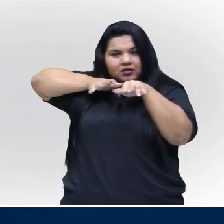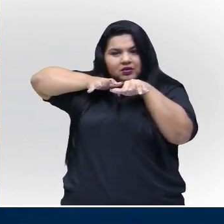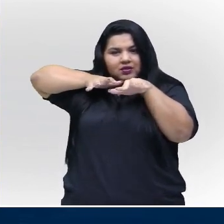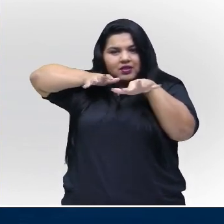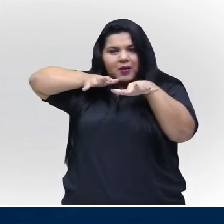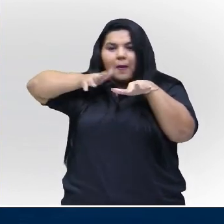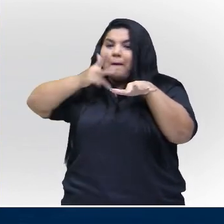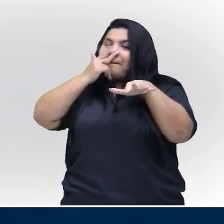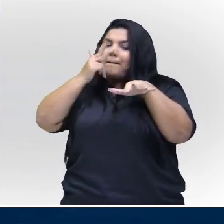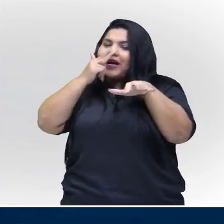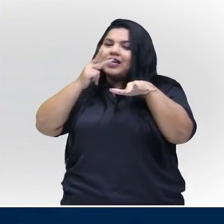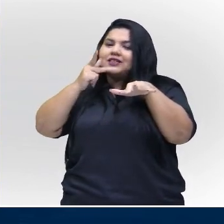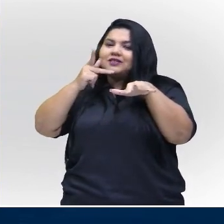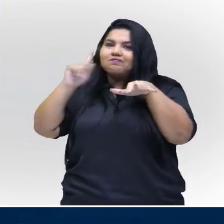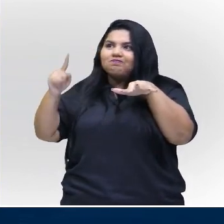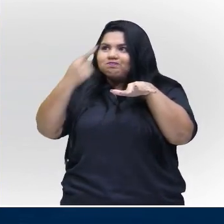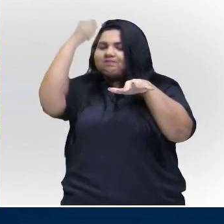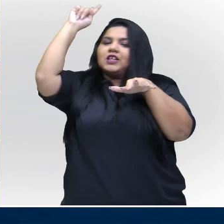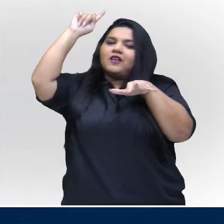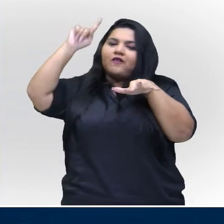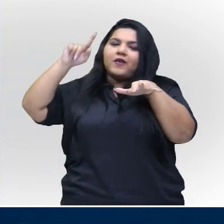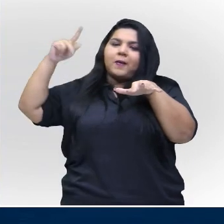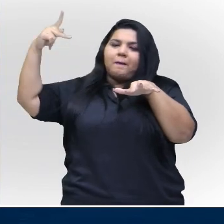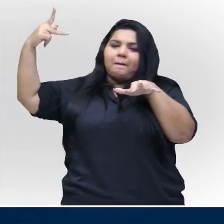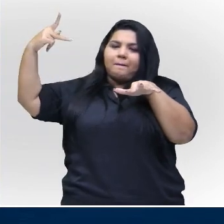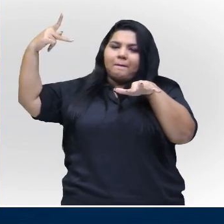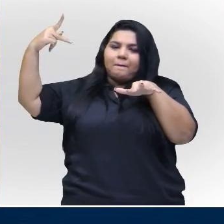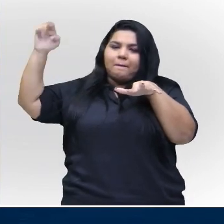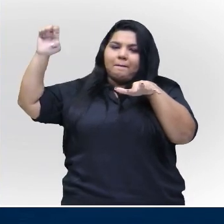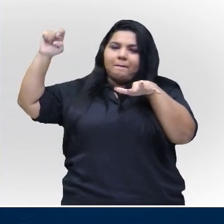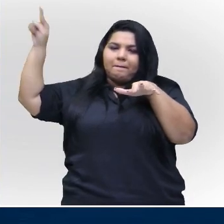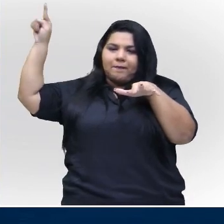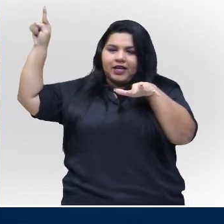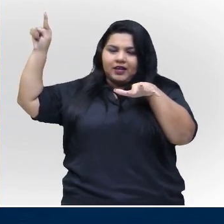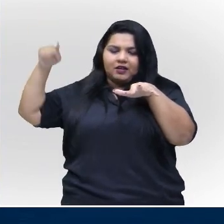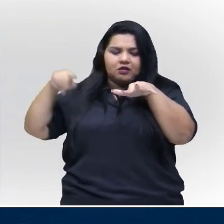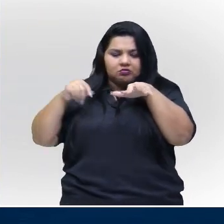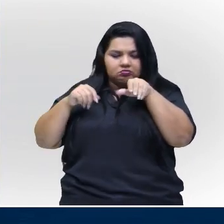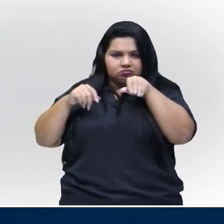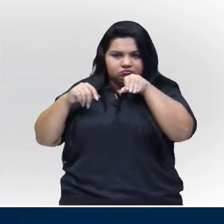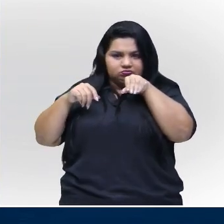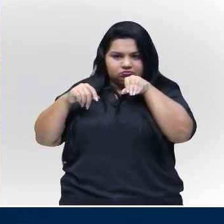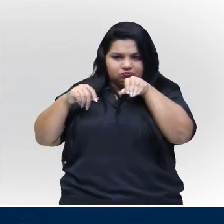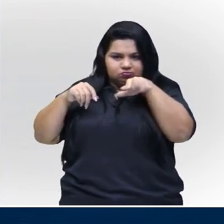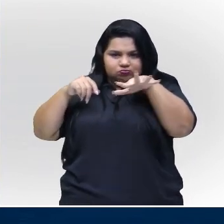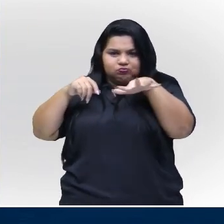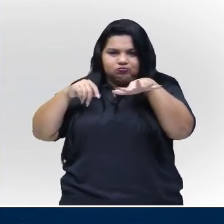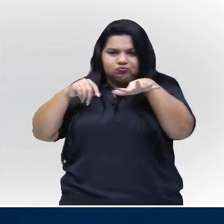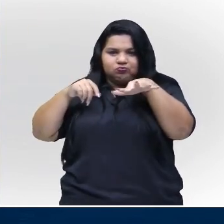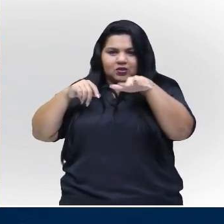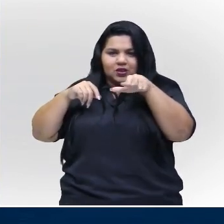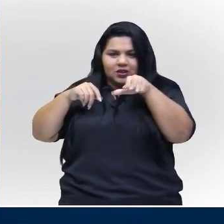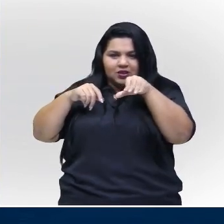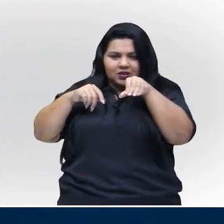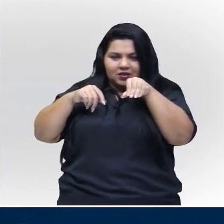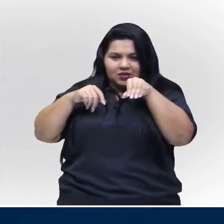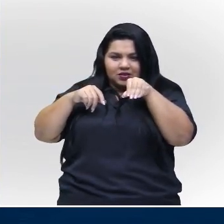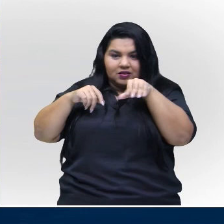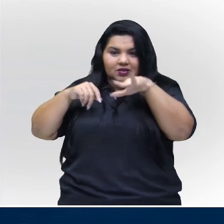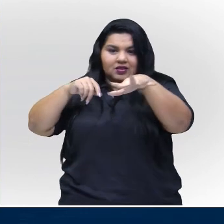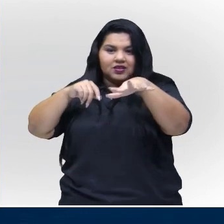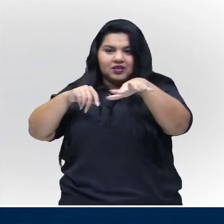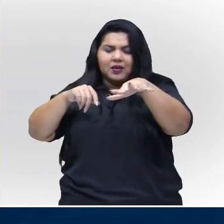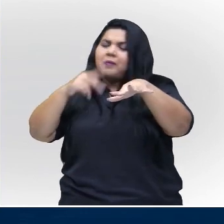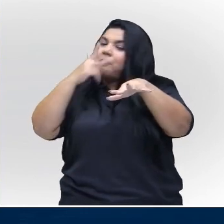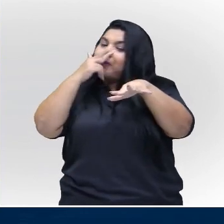pseudópodes. Ela vai esticar ali um pouco mais e forma esses pseudópodes. Principalmente quando ela precisa se alimentar. Né? Ela vai capturar o